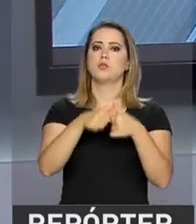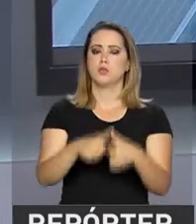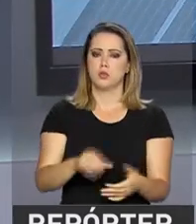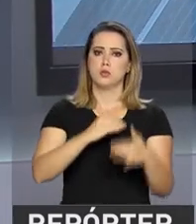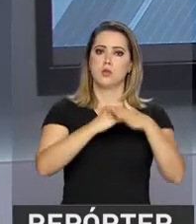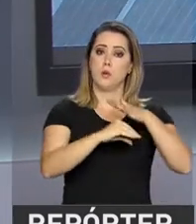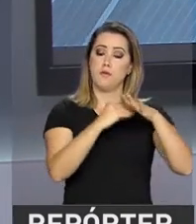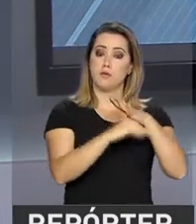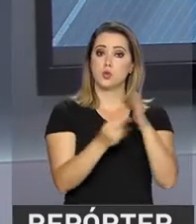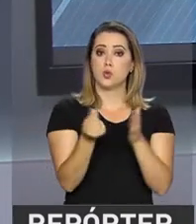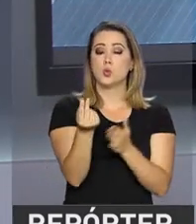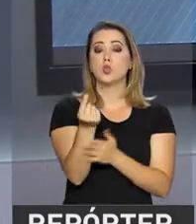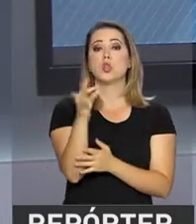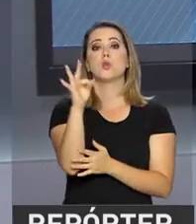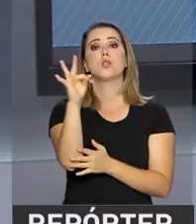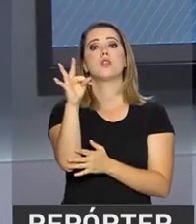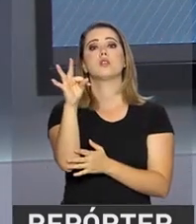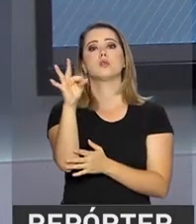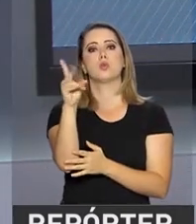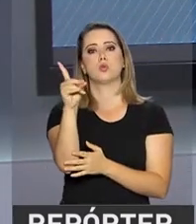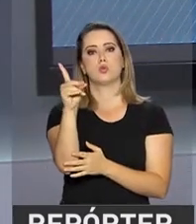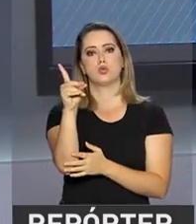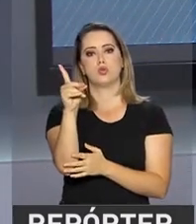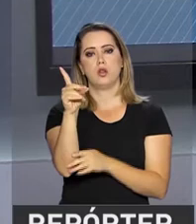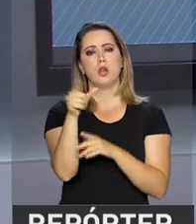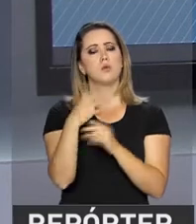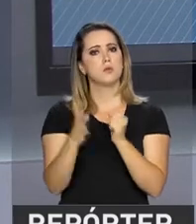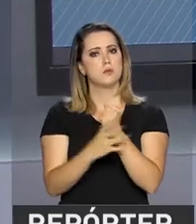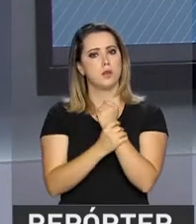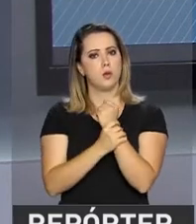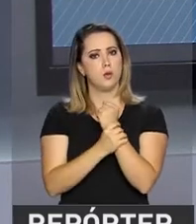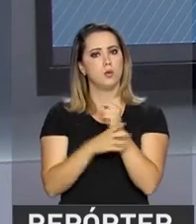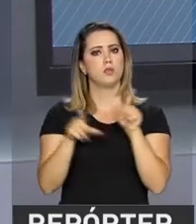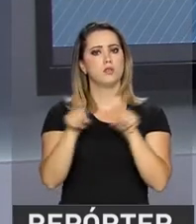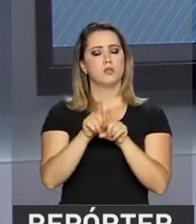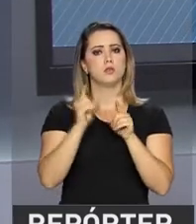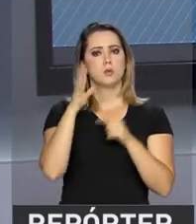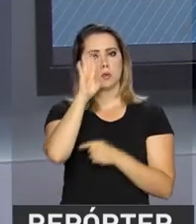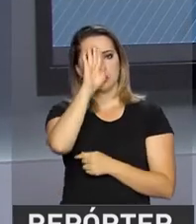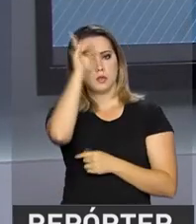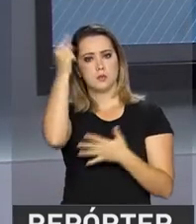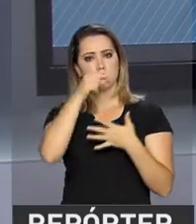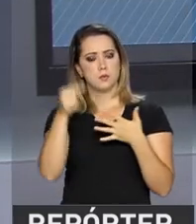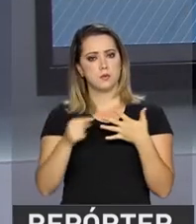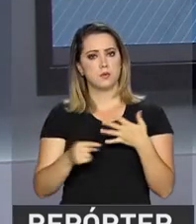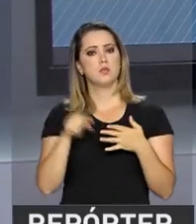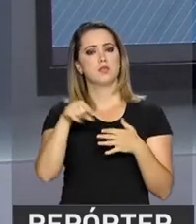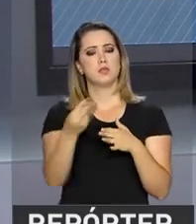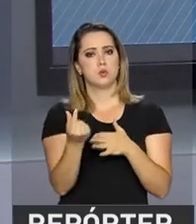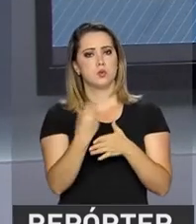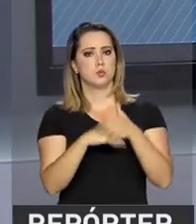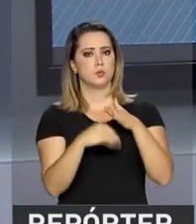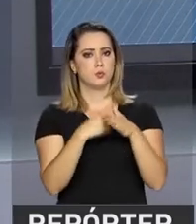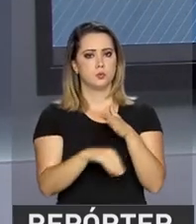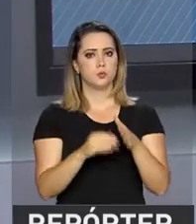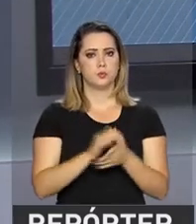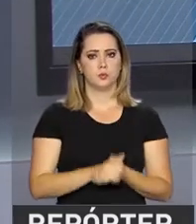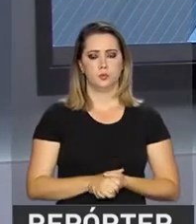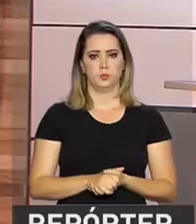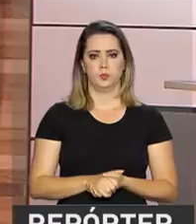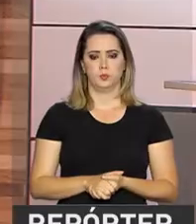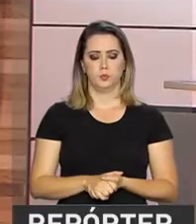investindo no tesouro direto segurança e flexibilidade estão entre os principais atrativos desse investimento